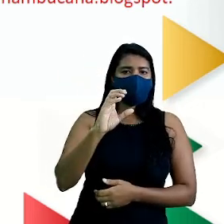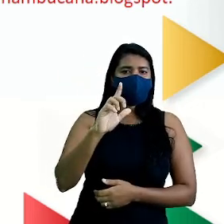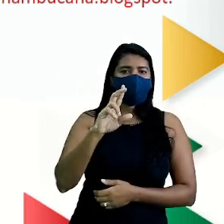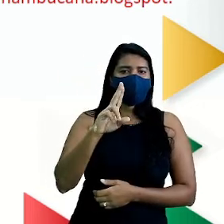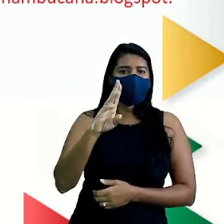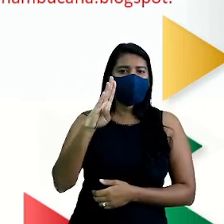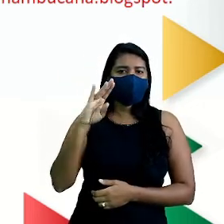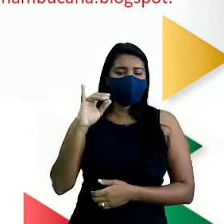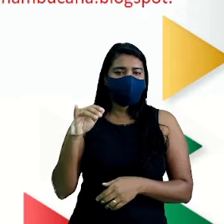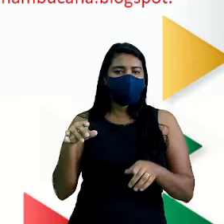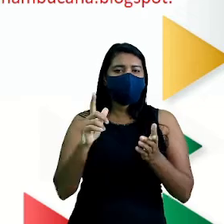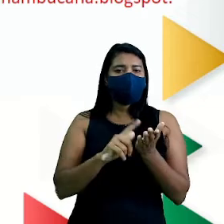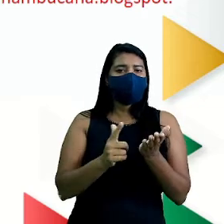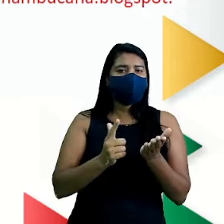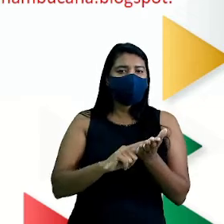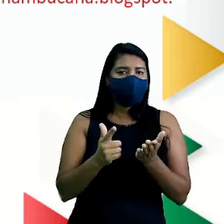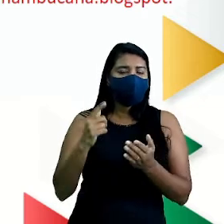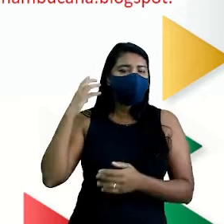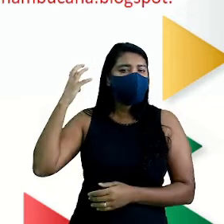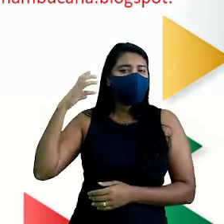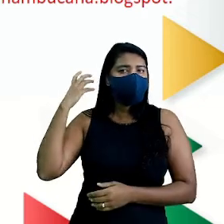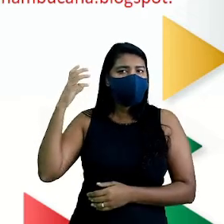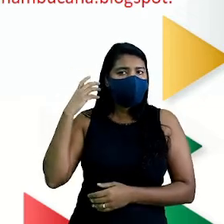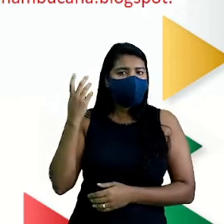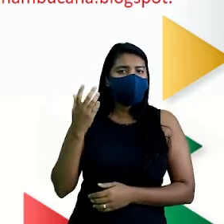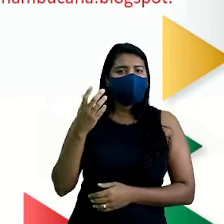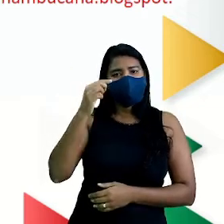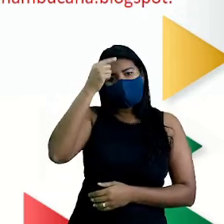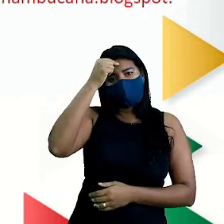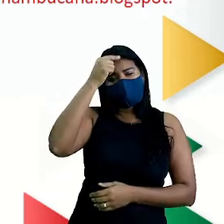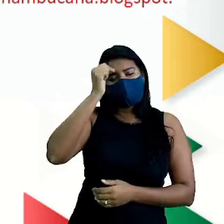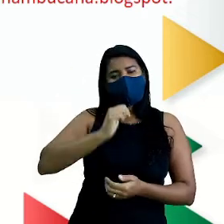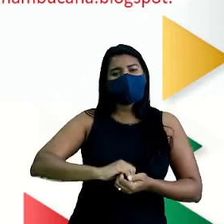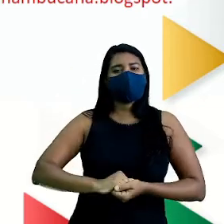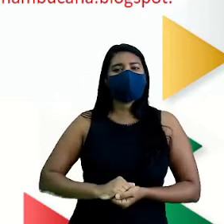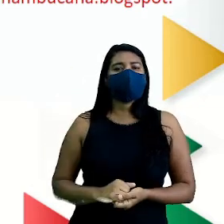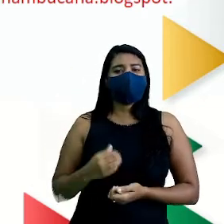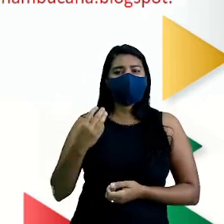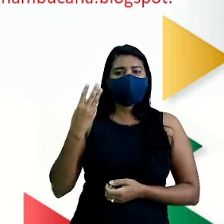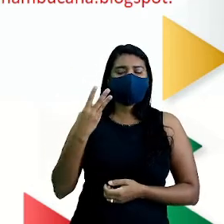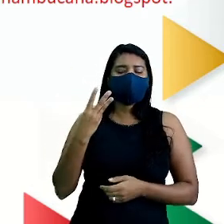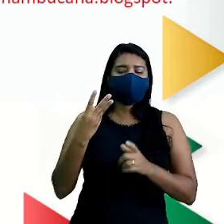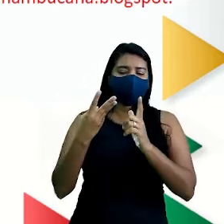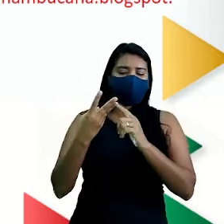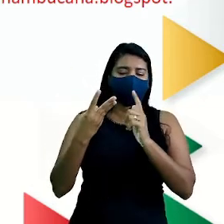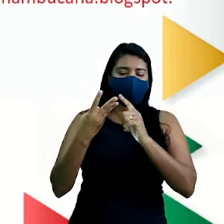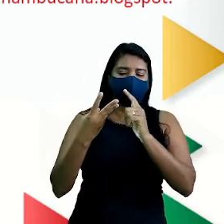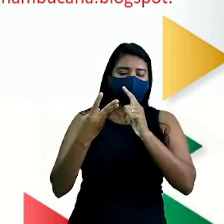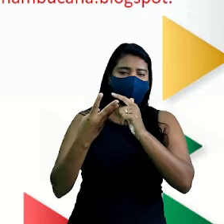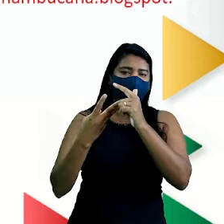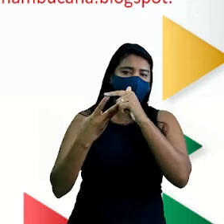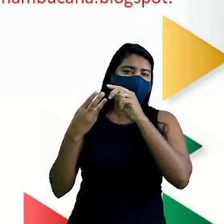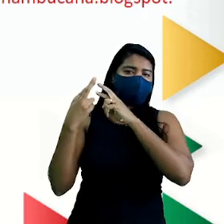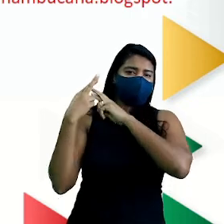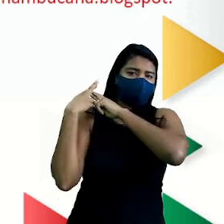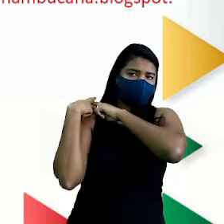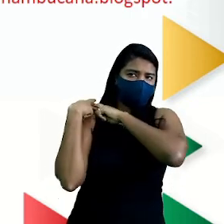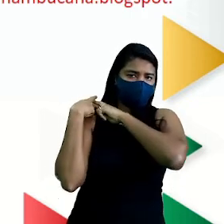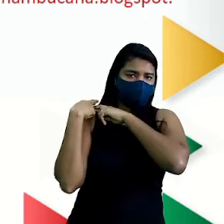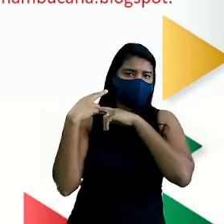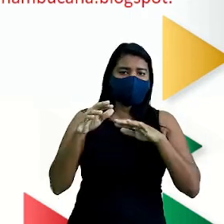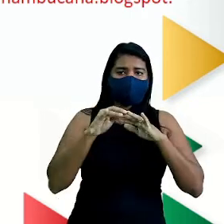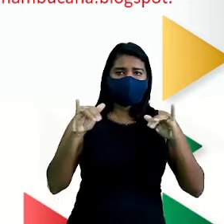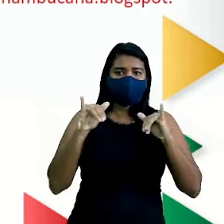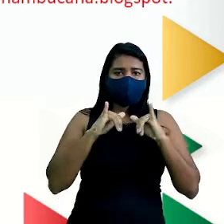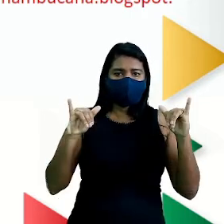a Rádio Jornal do Comércio e a Rádio Universitária. Então, essas 3 rádios são responsáveis, né, são